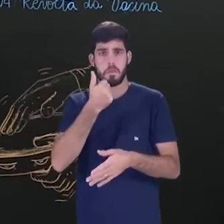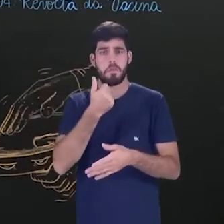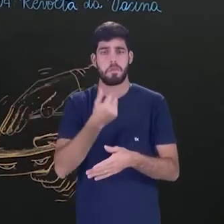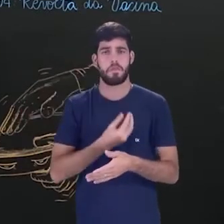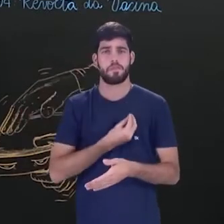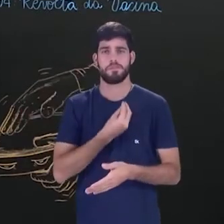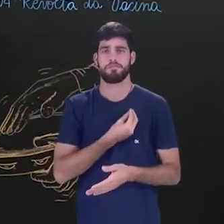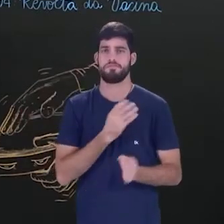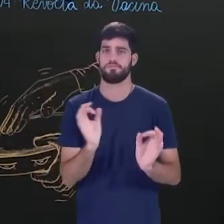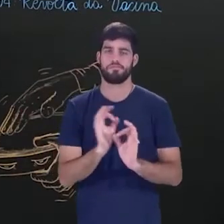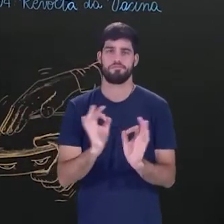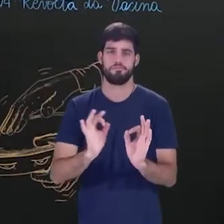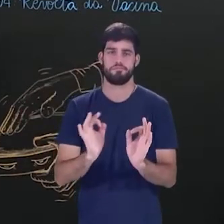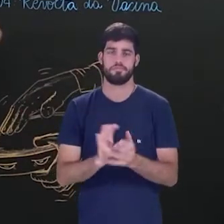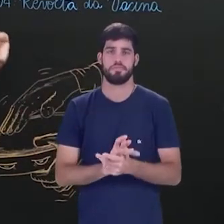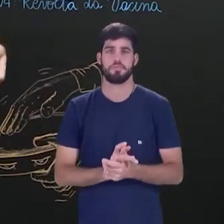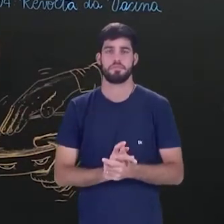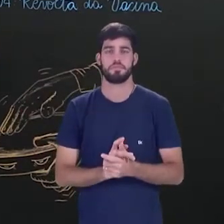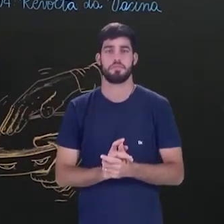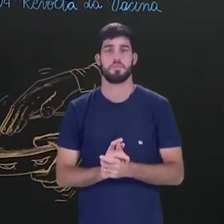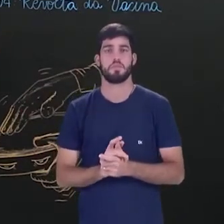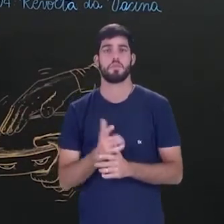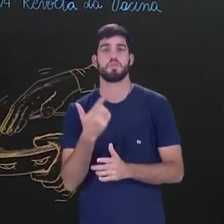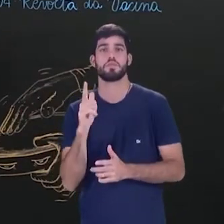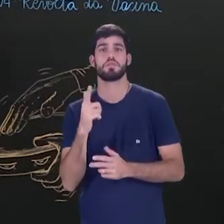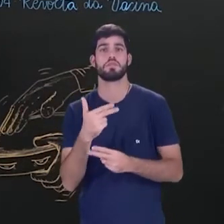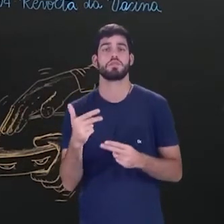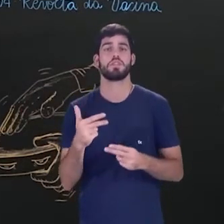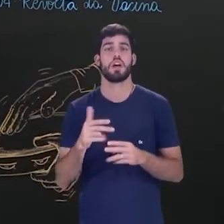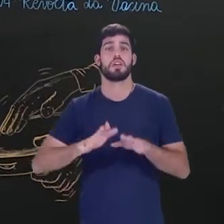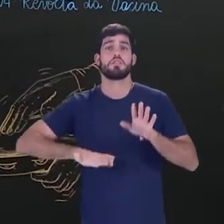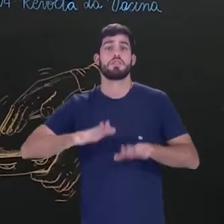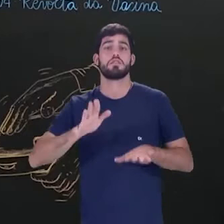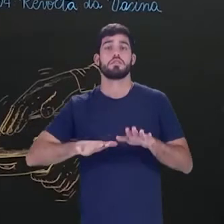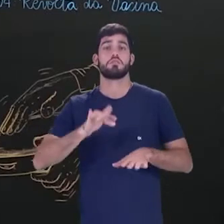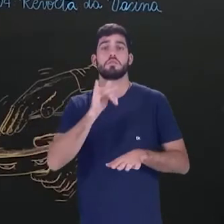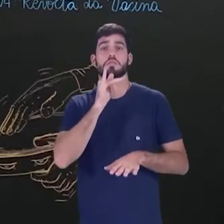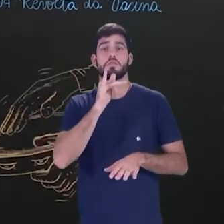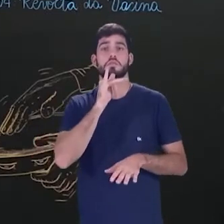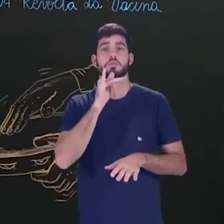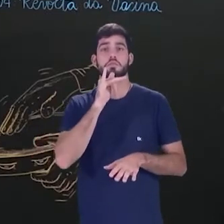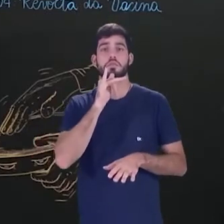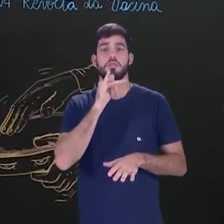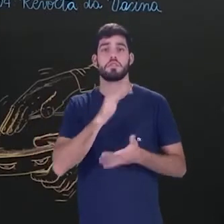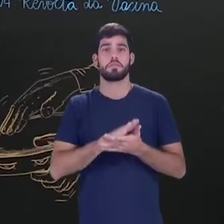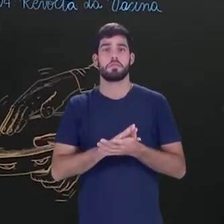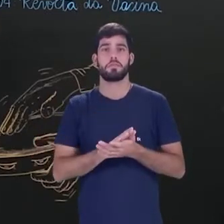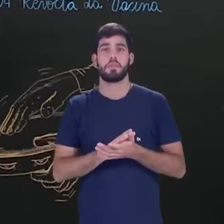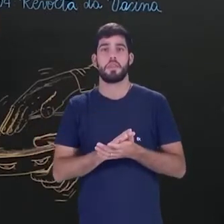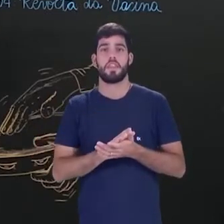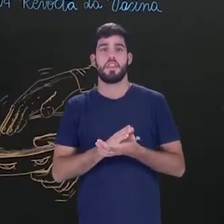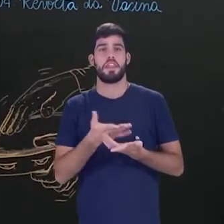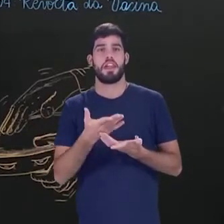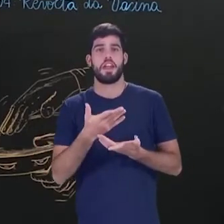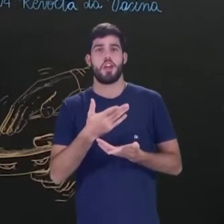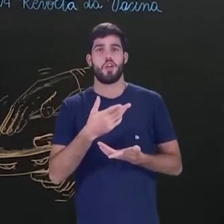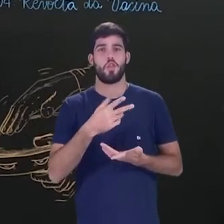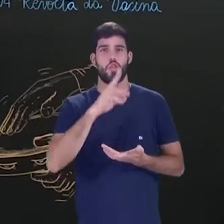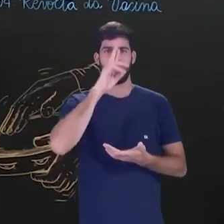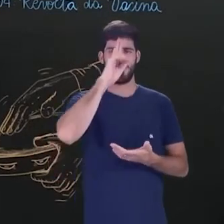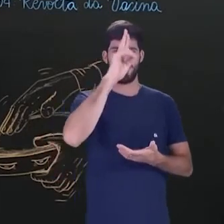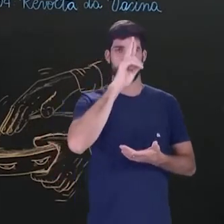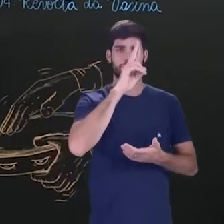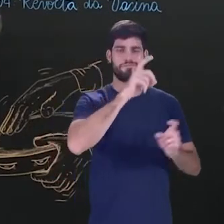houve indenização, por exemplo. Pelo contrário, em alguns casos, os antigos proprietários foram indenizados pela perda de